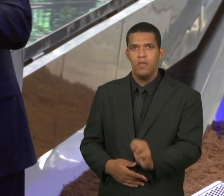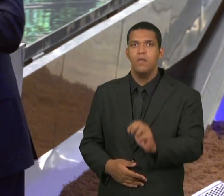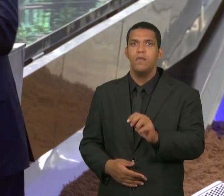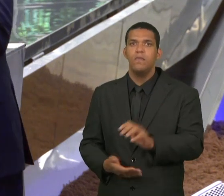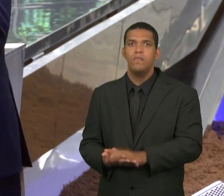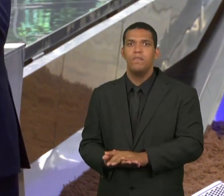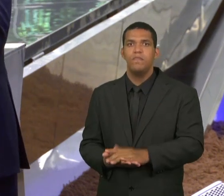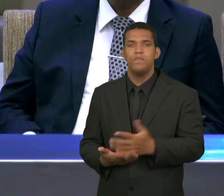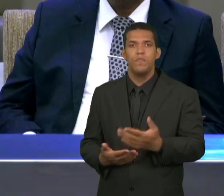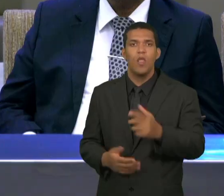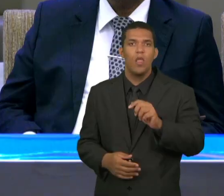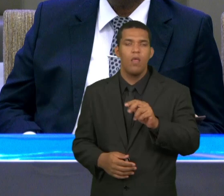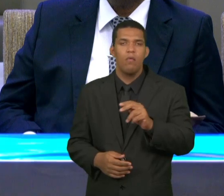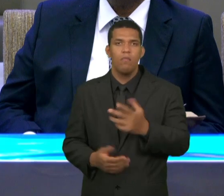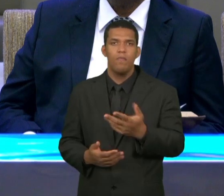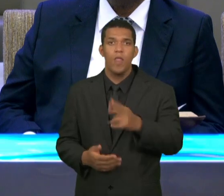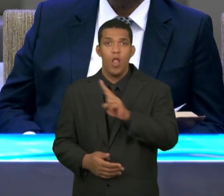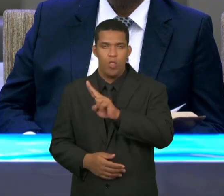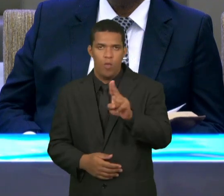Arão.